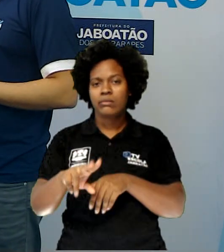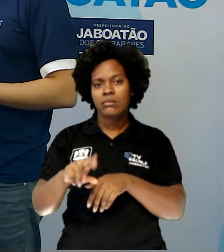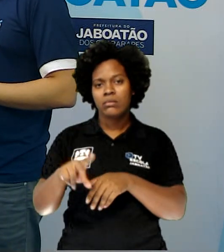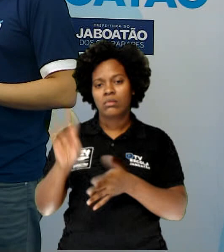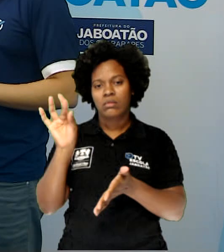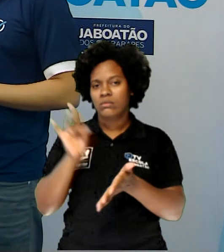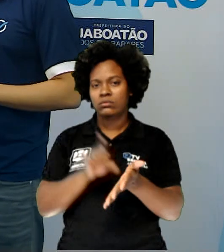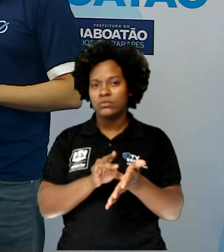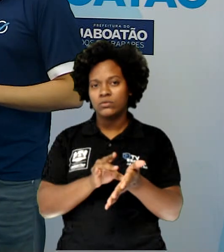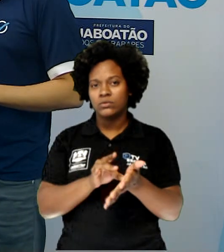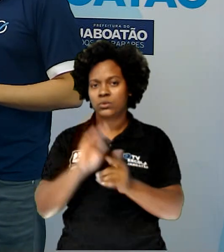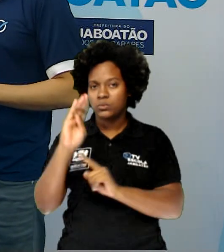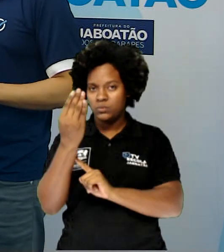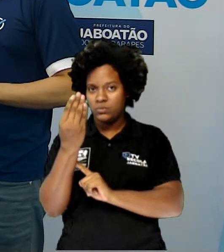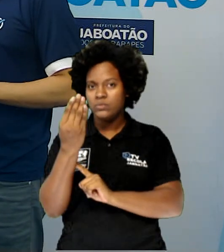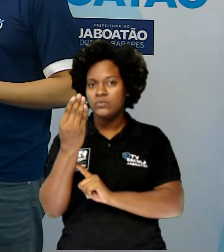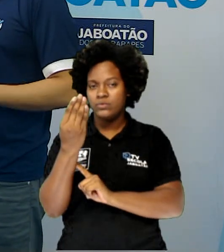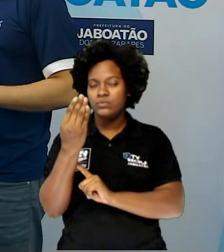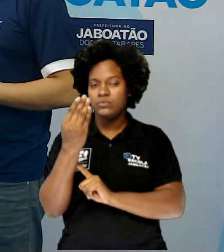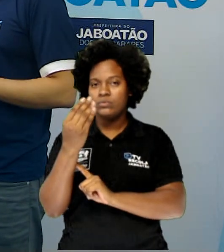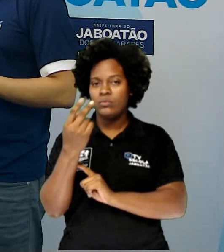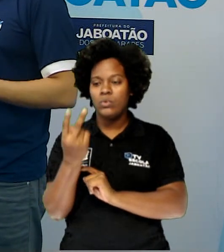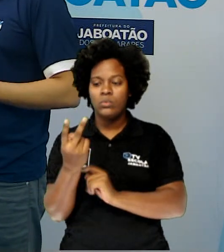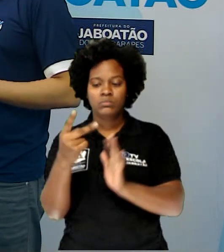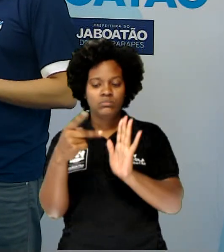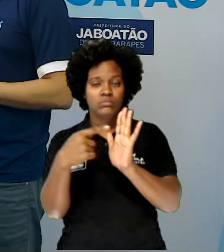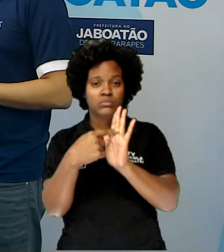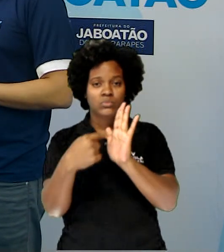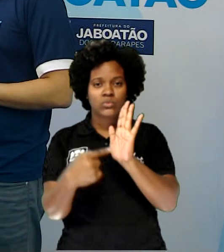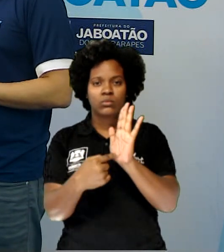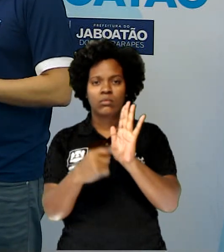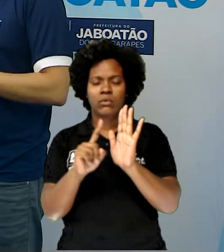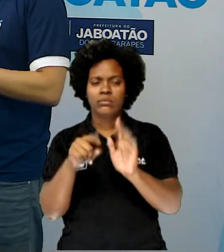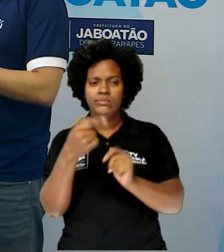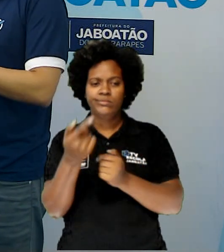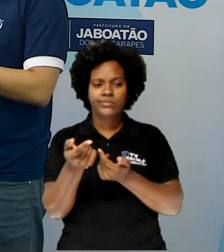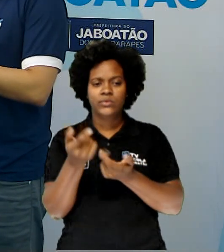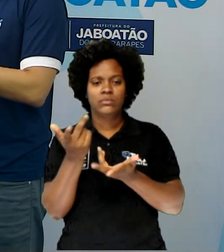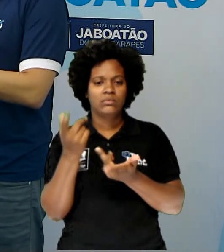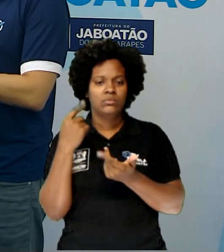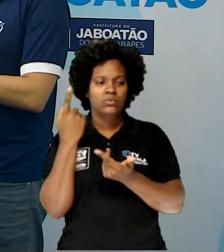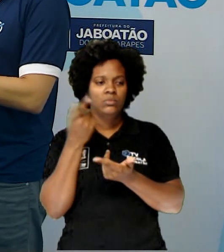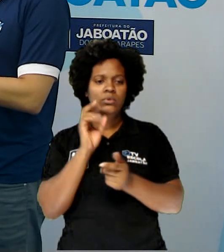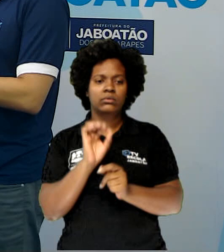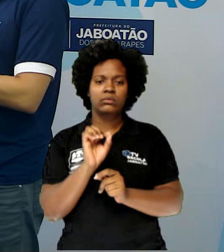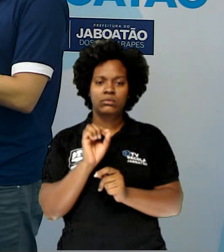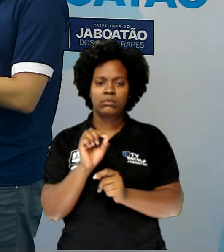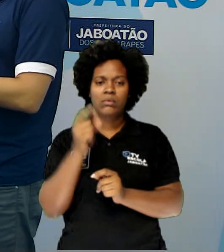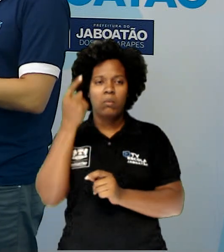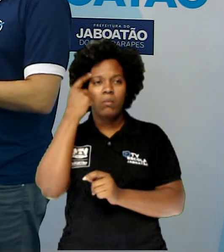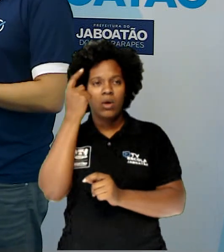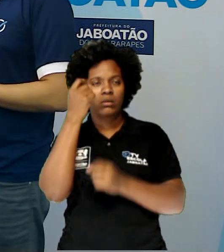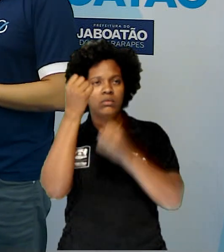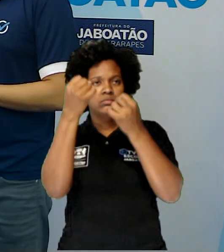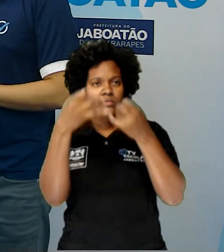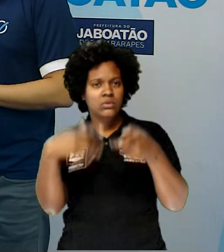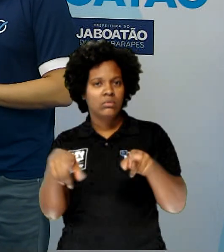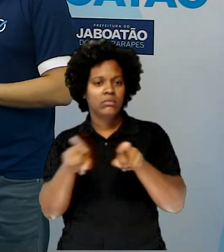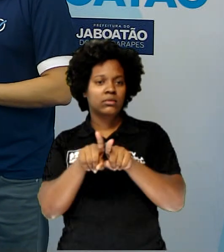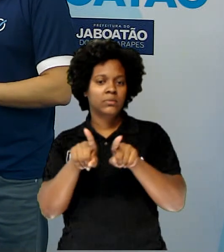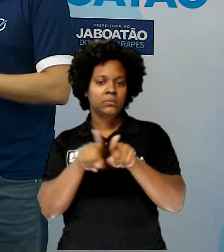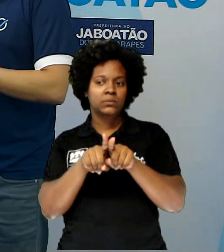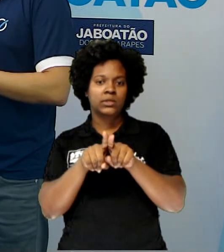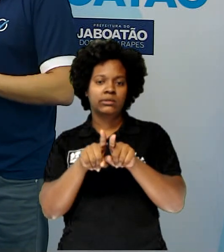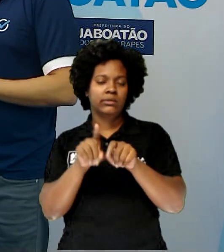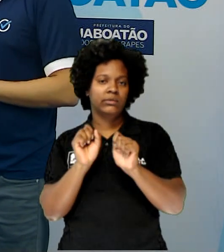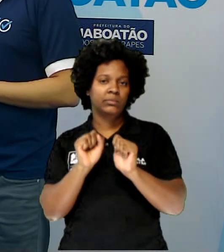né? Esse item ali é falso. Os dois pontos, entre outras questões, a gente viu que, além de dar a ideia de explicação, ele pode servir